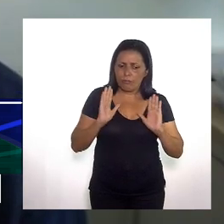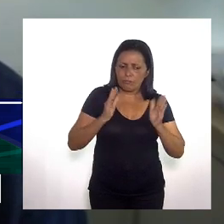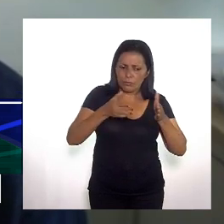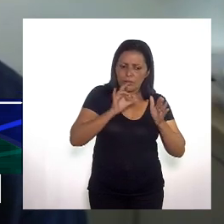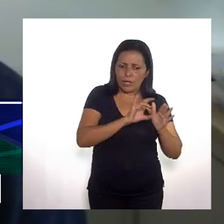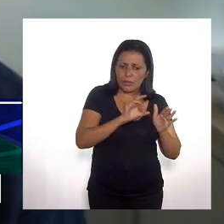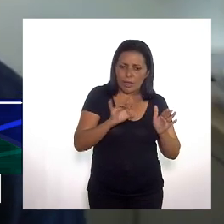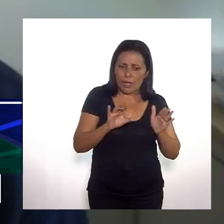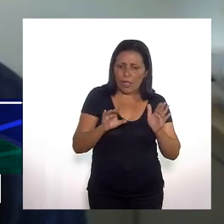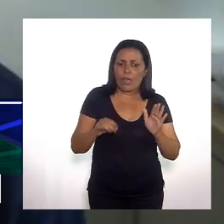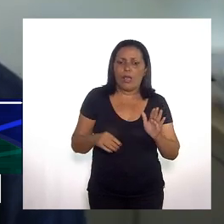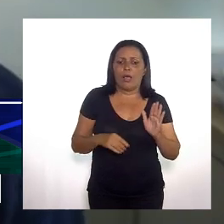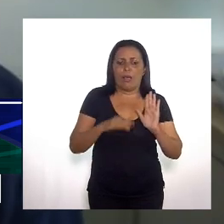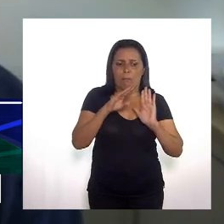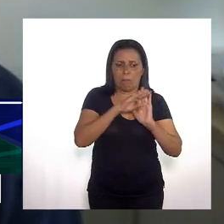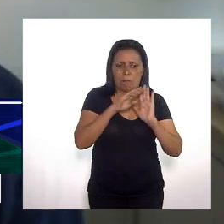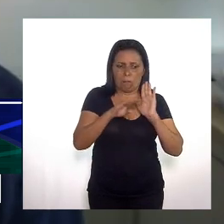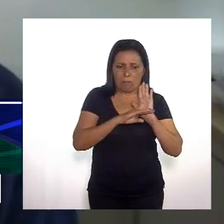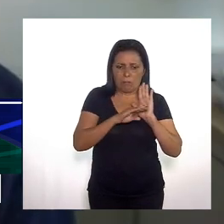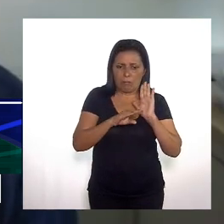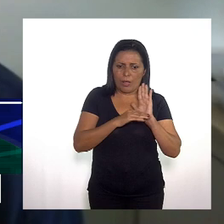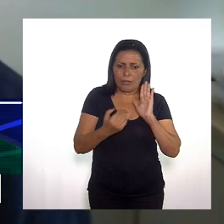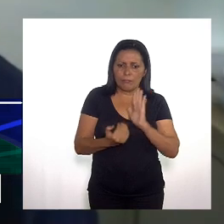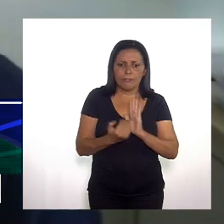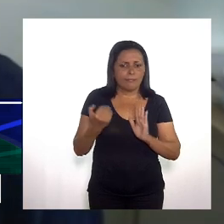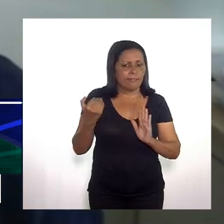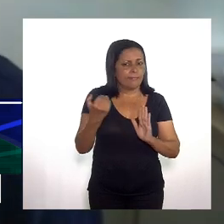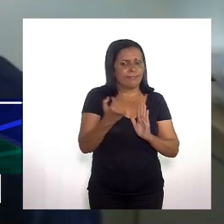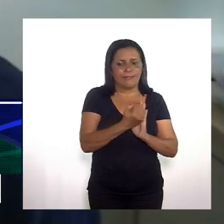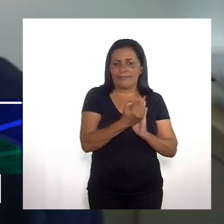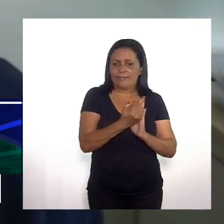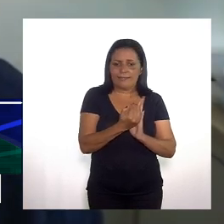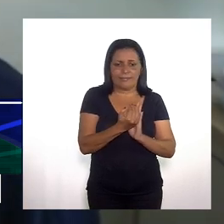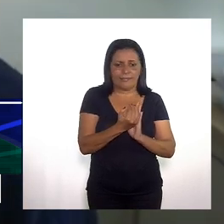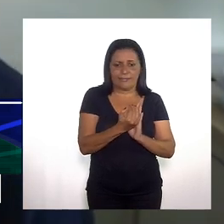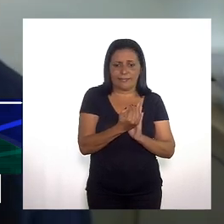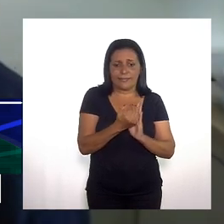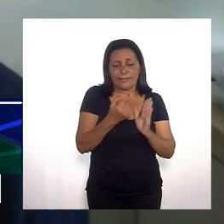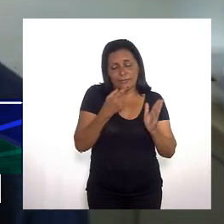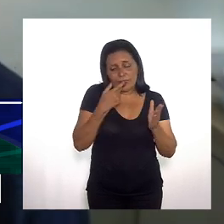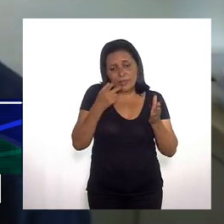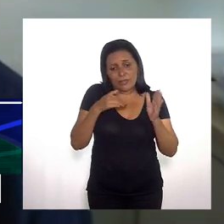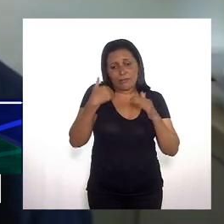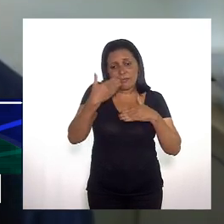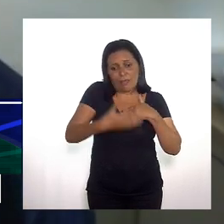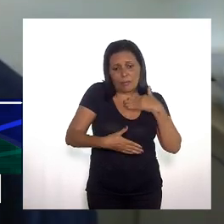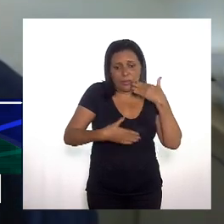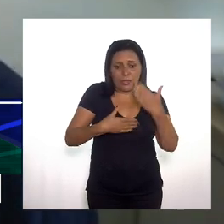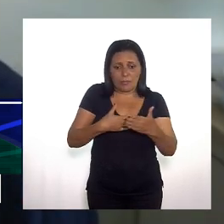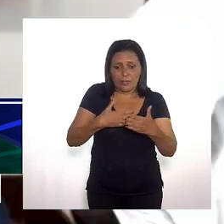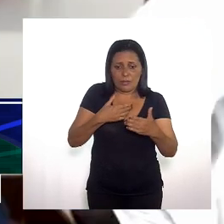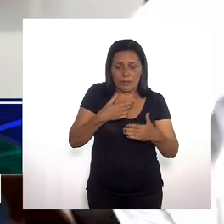receita excedente desse indiciamento também incidirá esses 30%. Então, a palavra